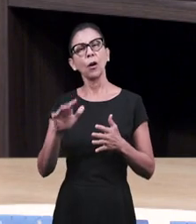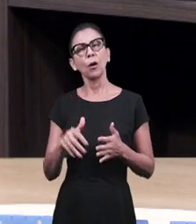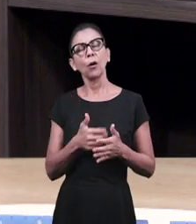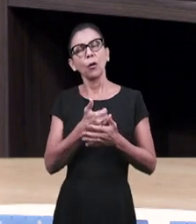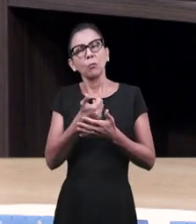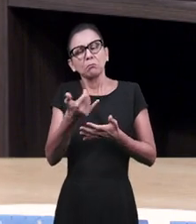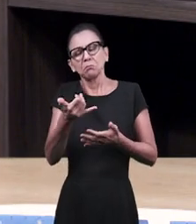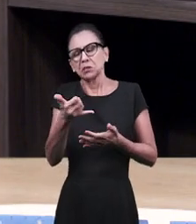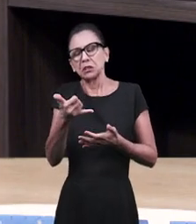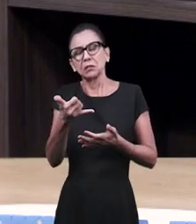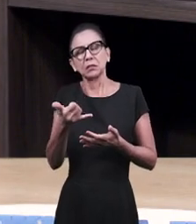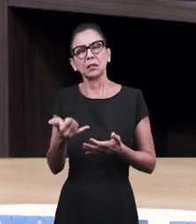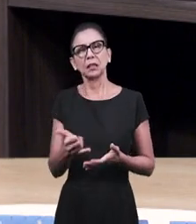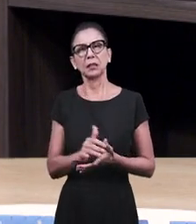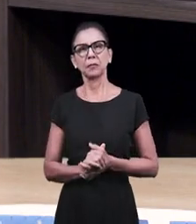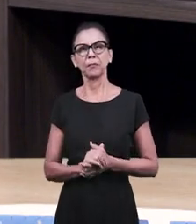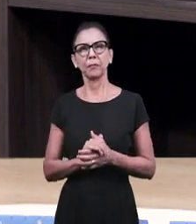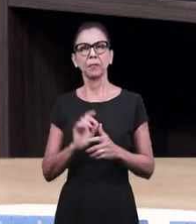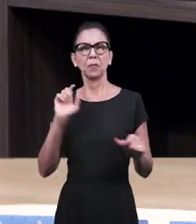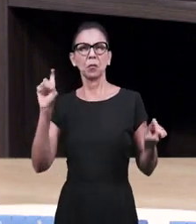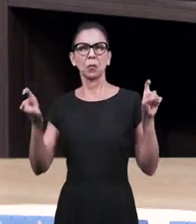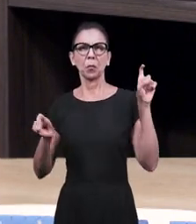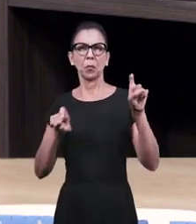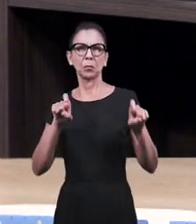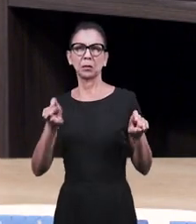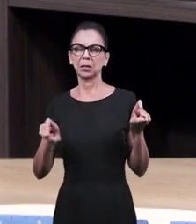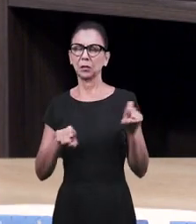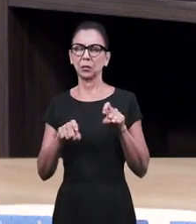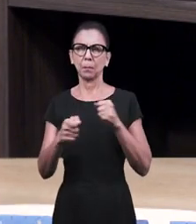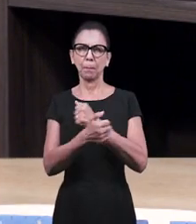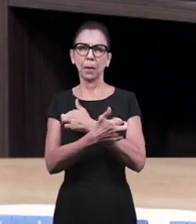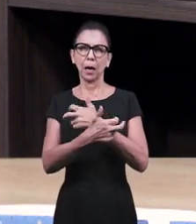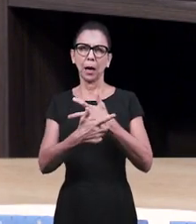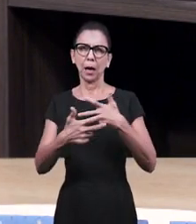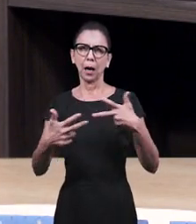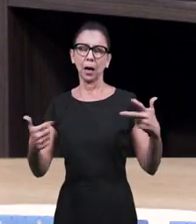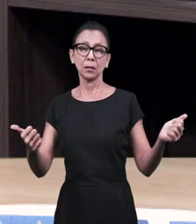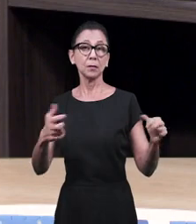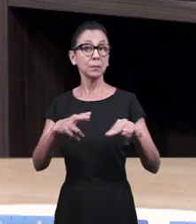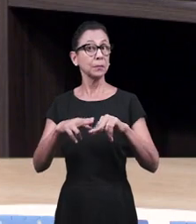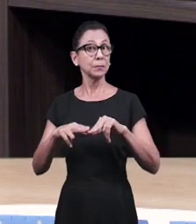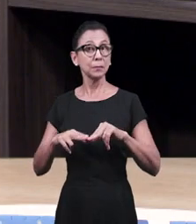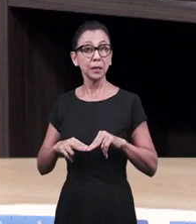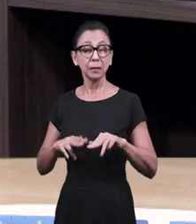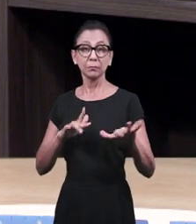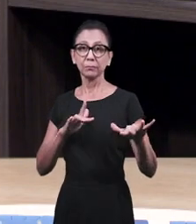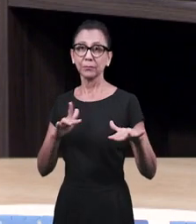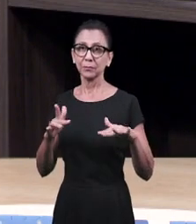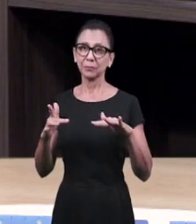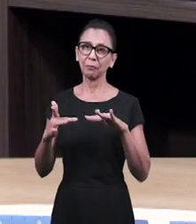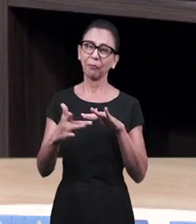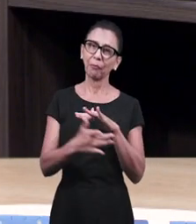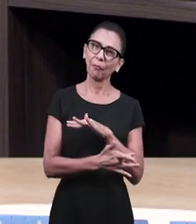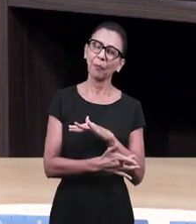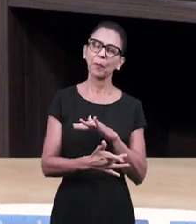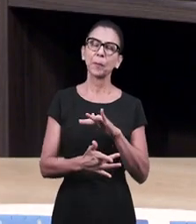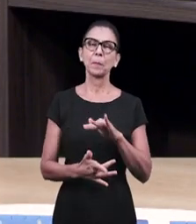pelo seu computador, enfim. São muitas plataformas, muitas possibilidades para que você não deixe